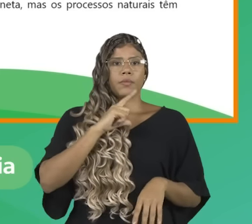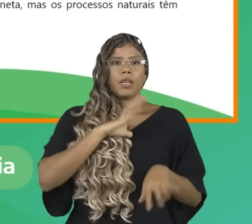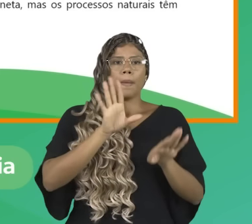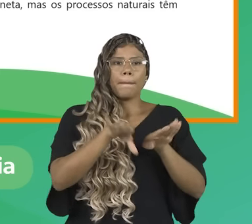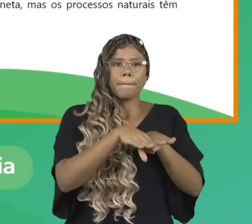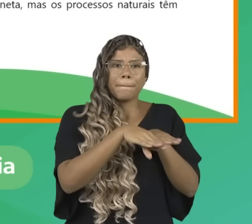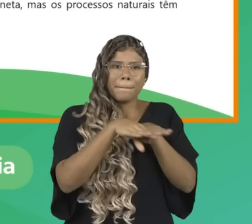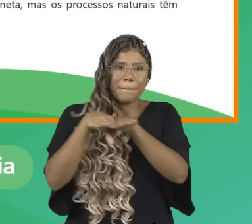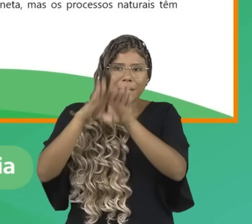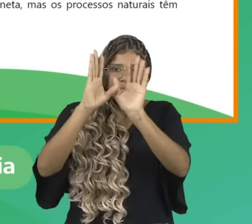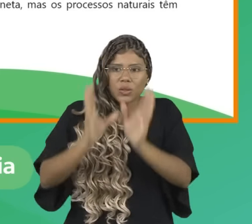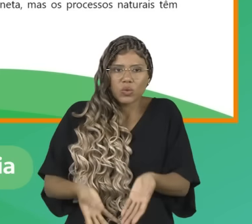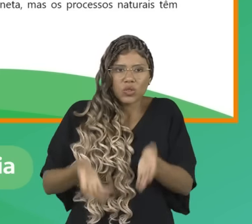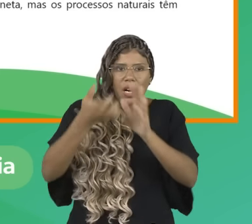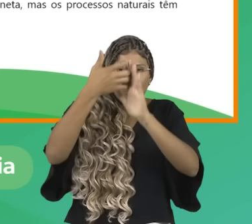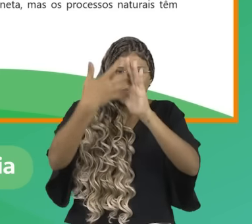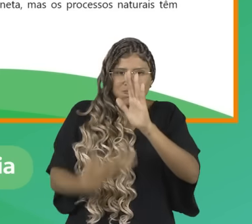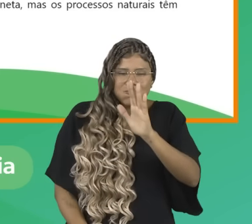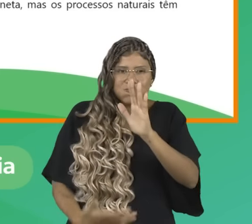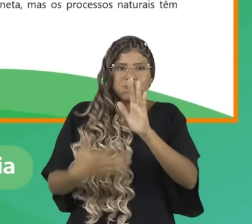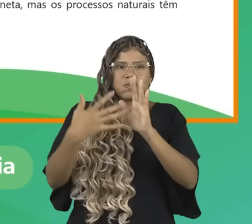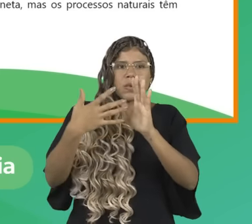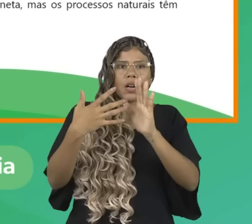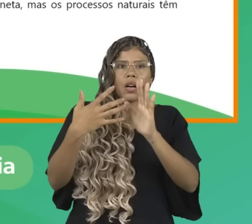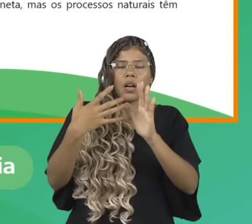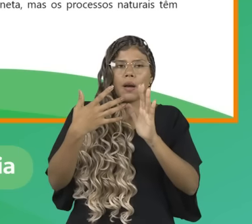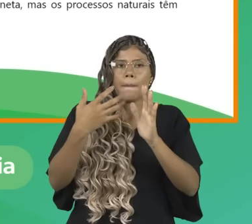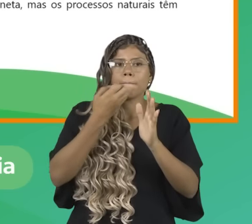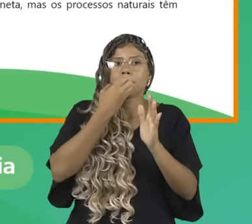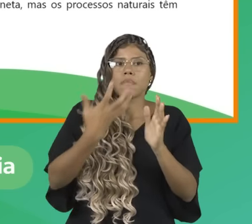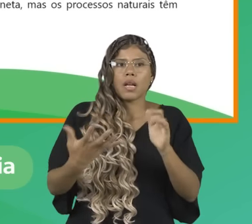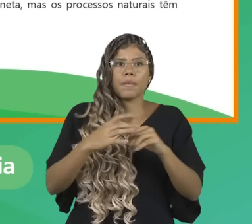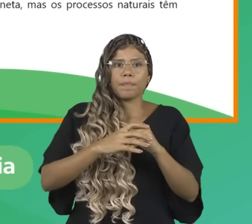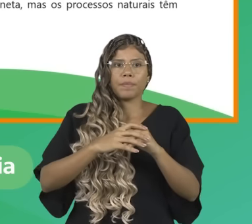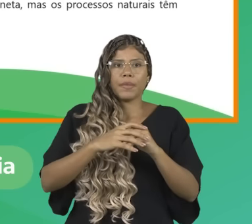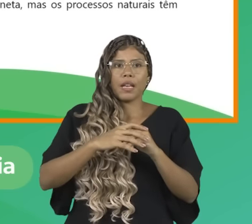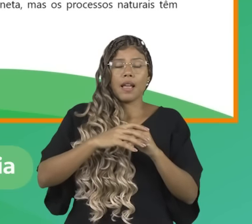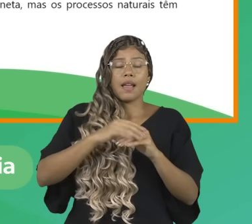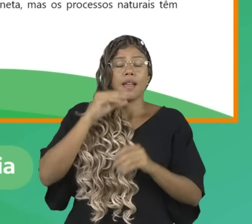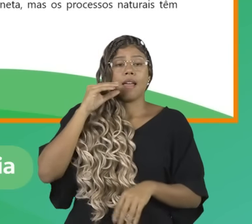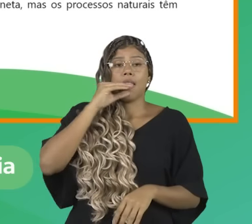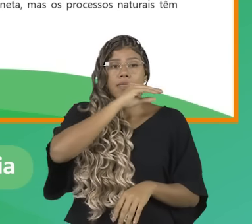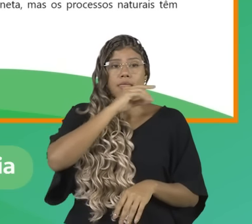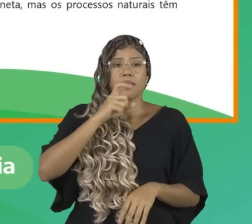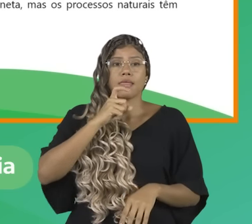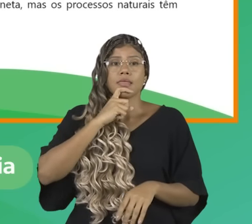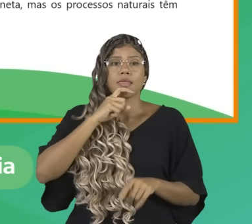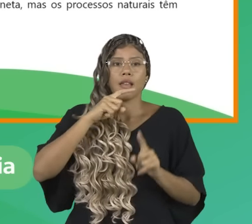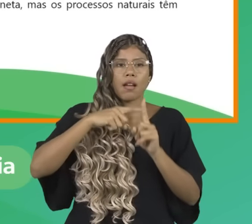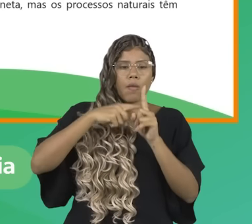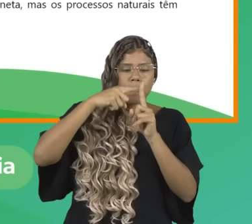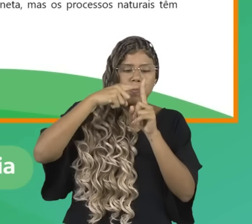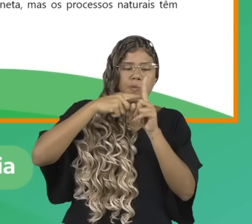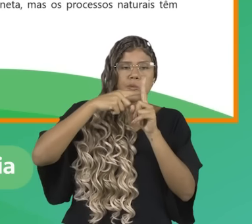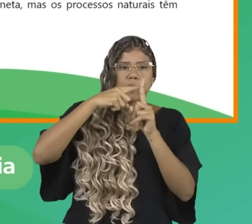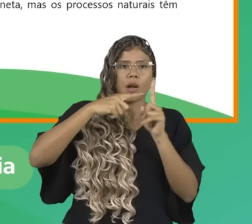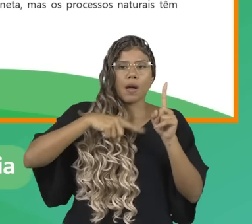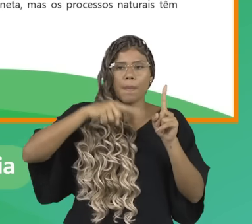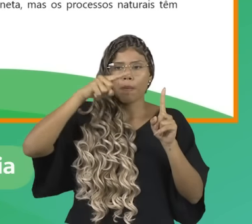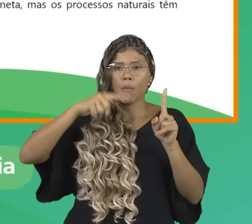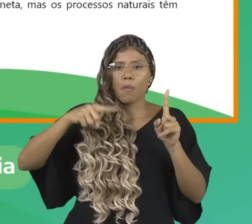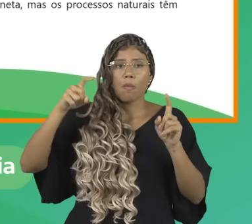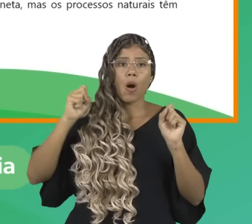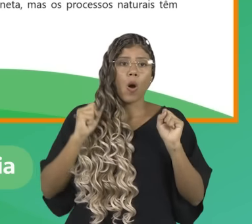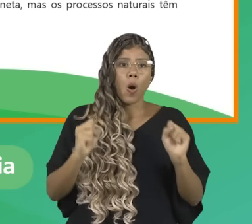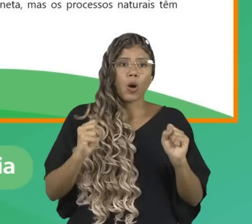já mencionei no começo, a temperatura pode oscilar nas suas médias com o tempo, mas a rigor, você tem zonas que têm sua temperatura bem